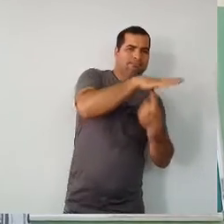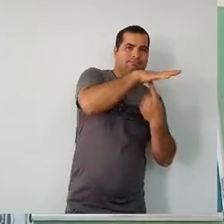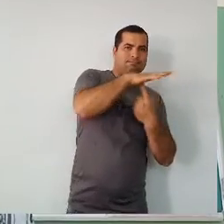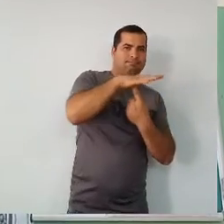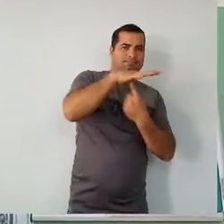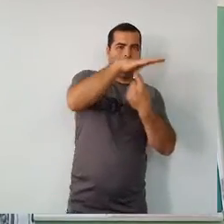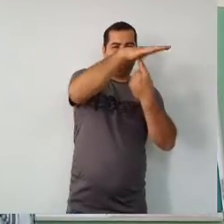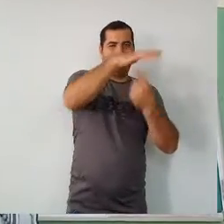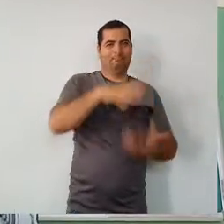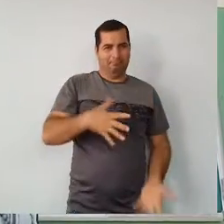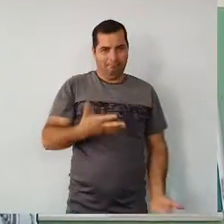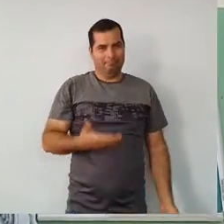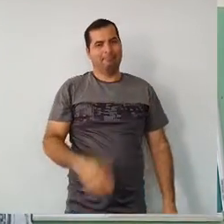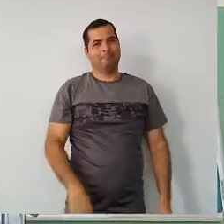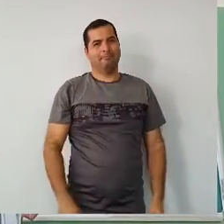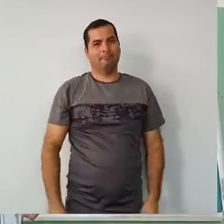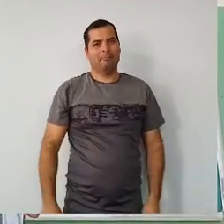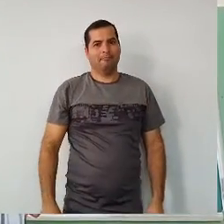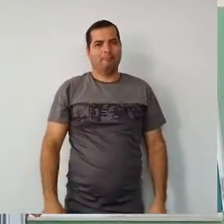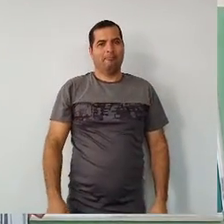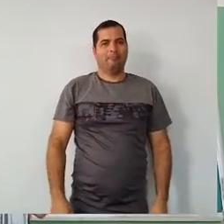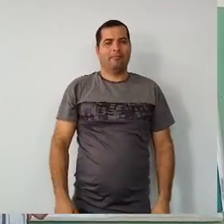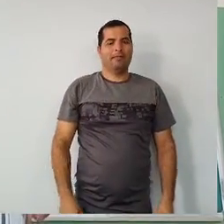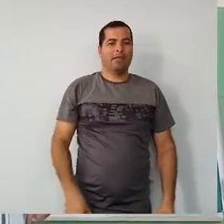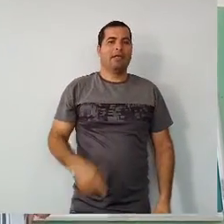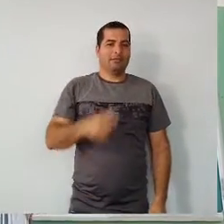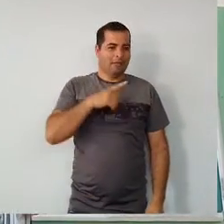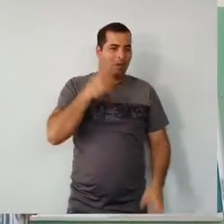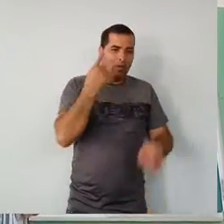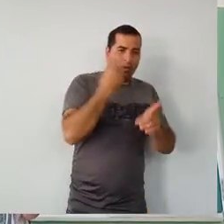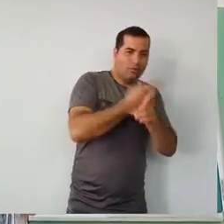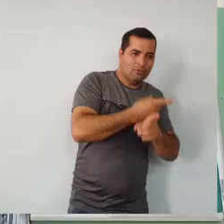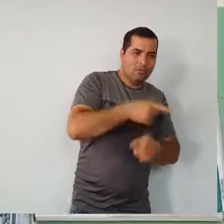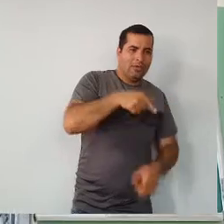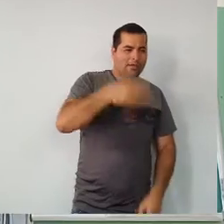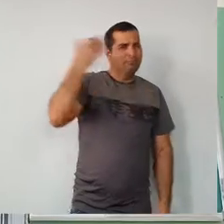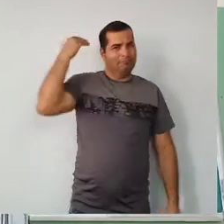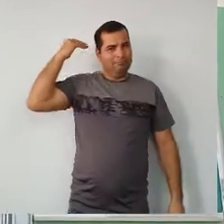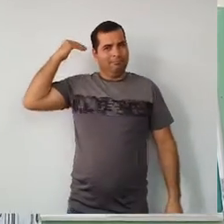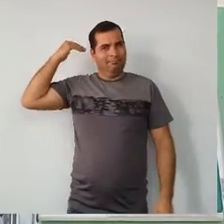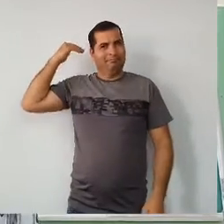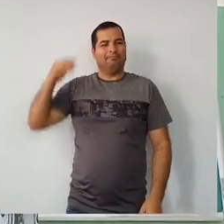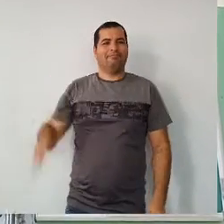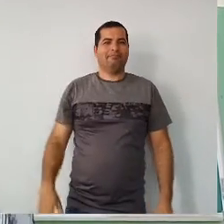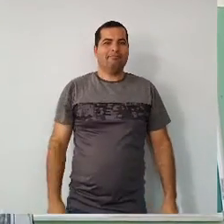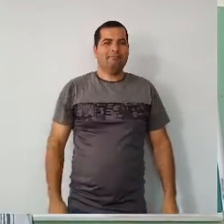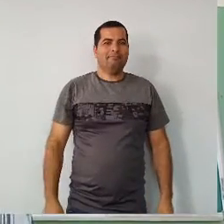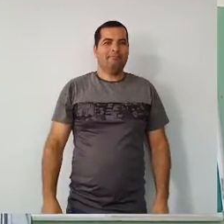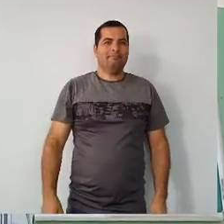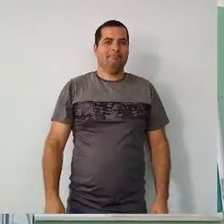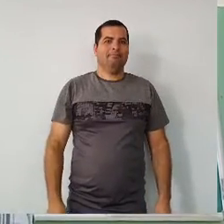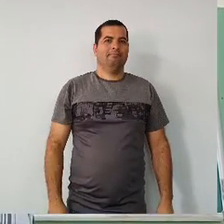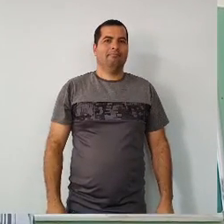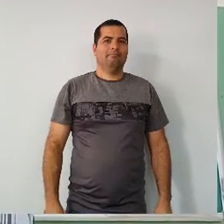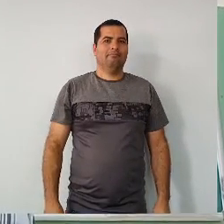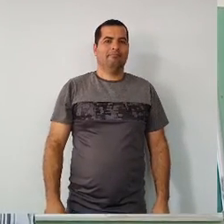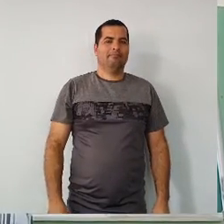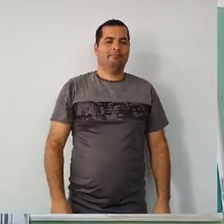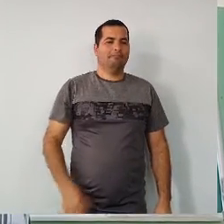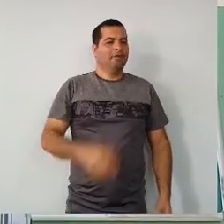helicóptero. Esse helicóptero de brinquedo que eu encontrei aqui na sala de aula onde eu estou,